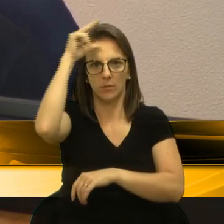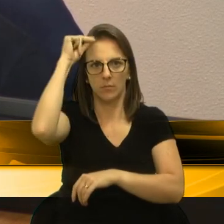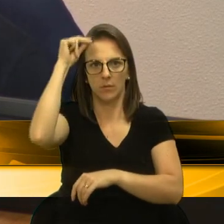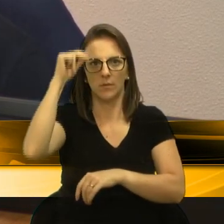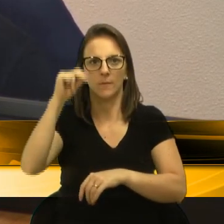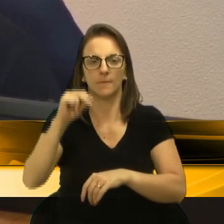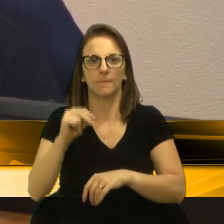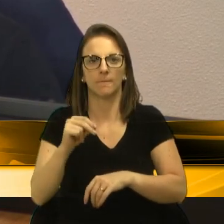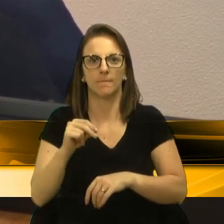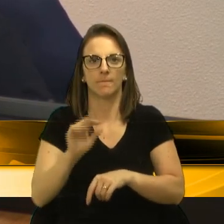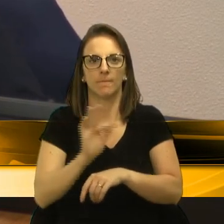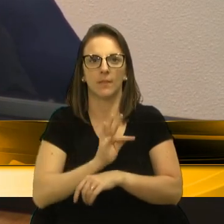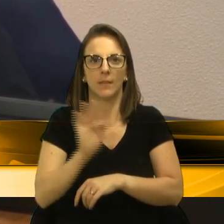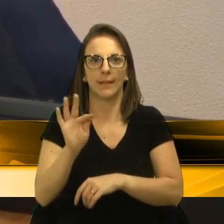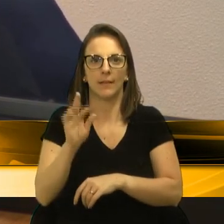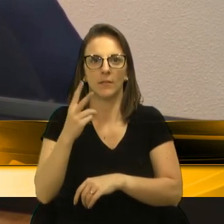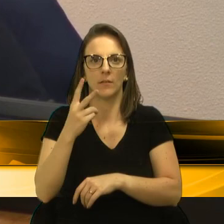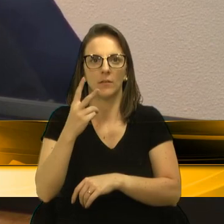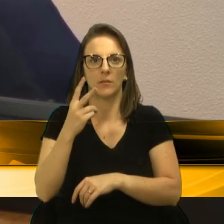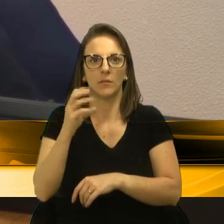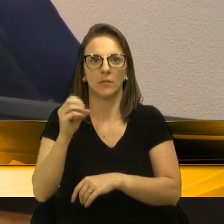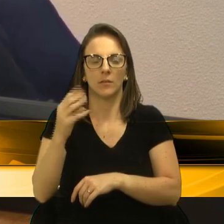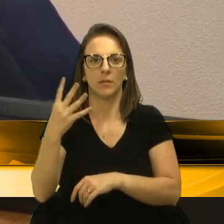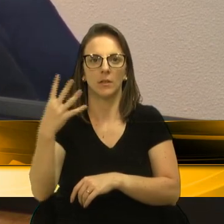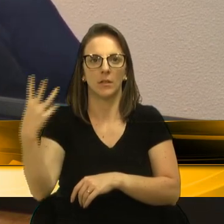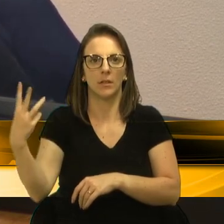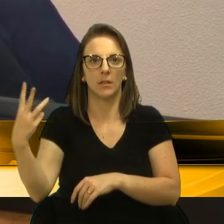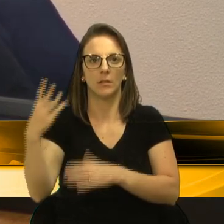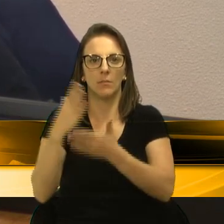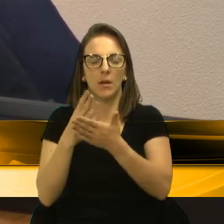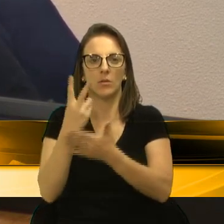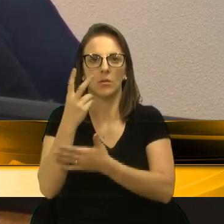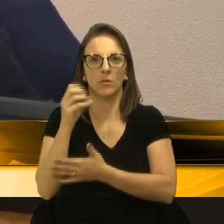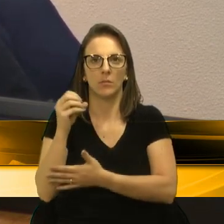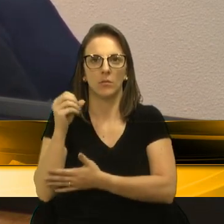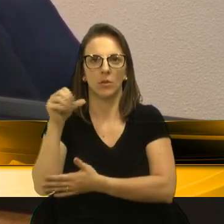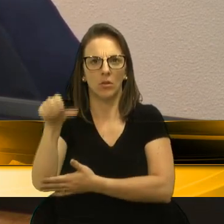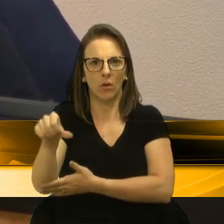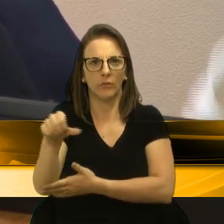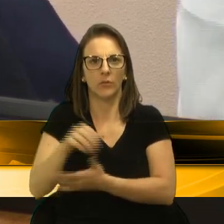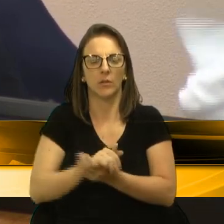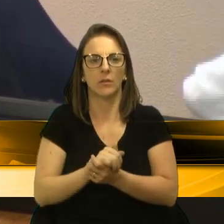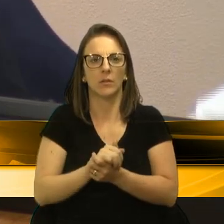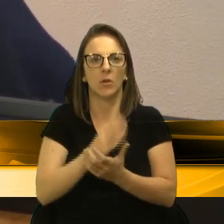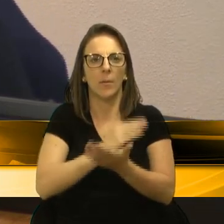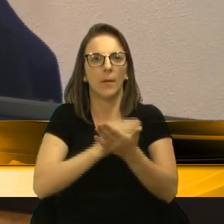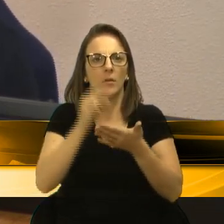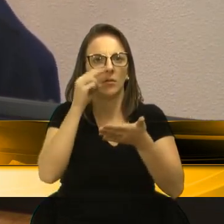50.943/2009. Senhor Presidente, passo a leitura à vereadora Tatiane Frisso.